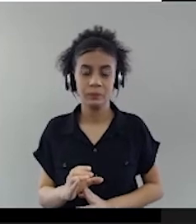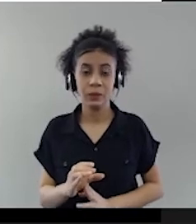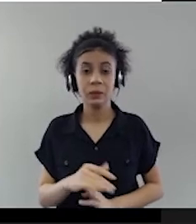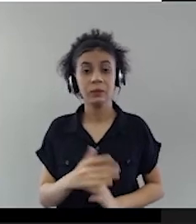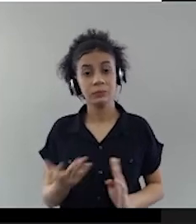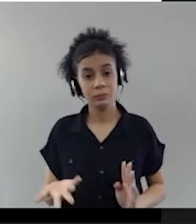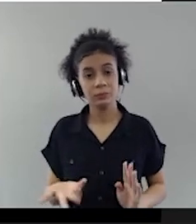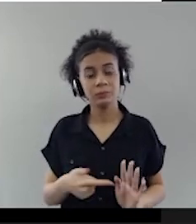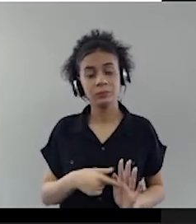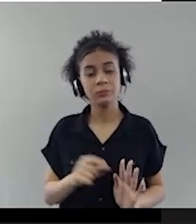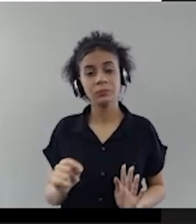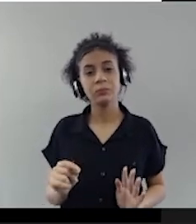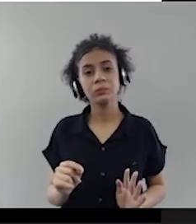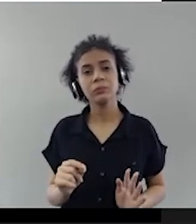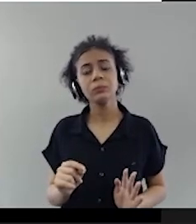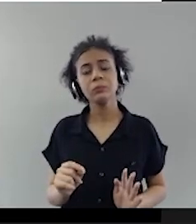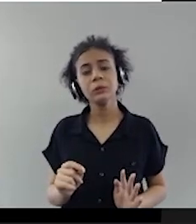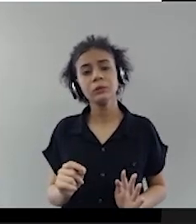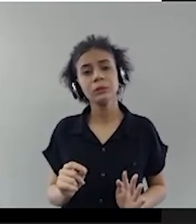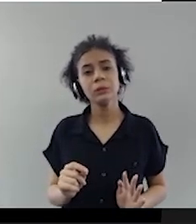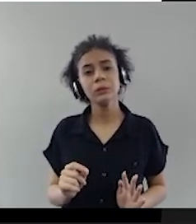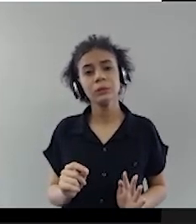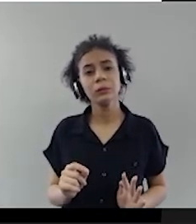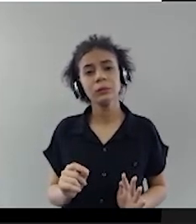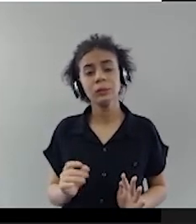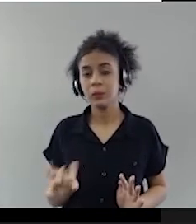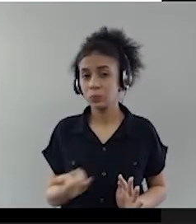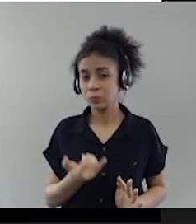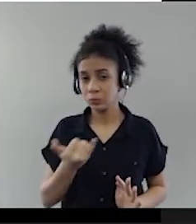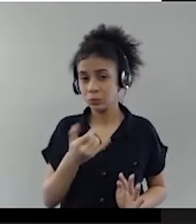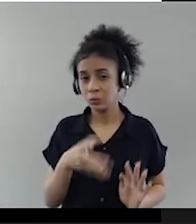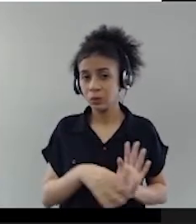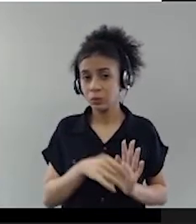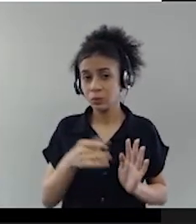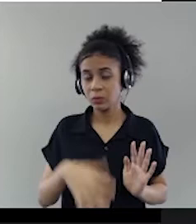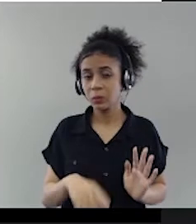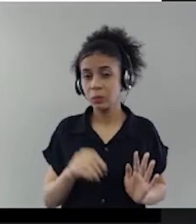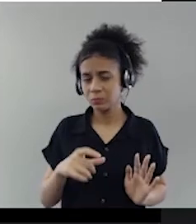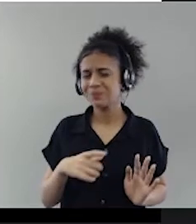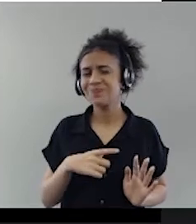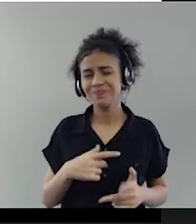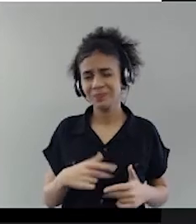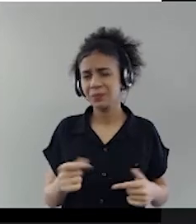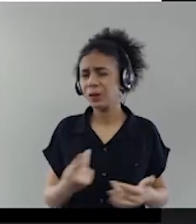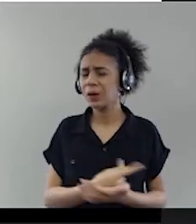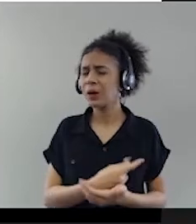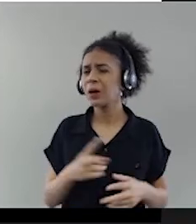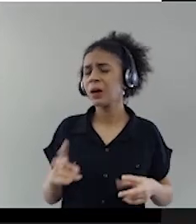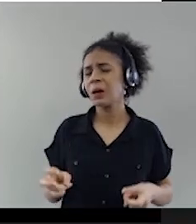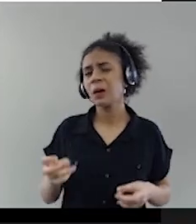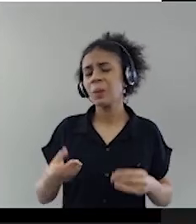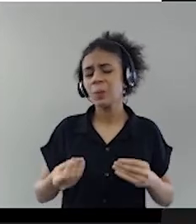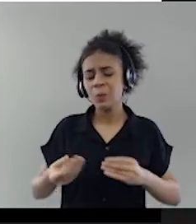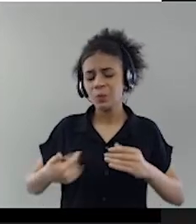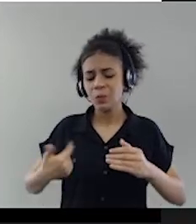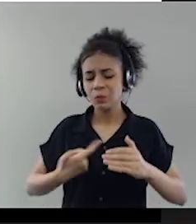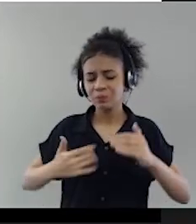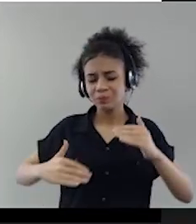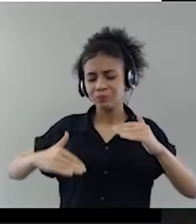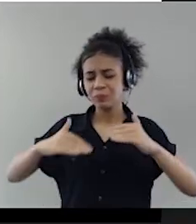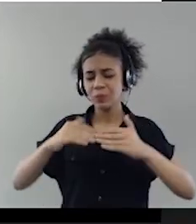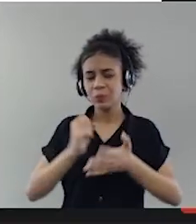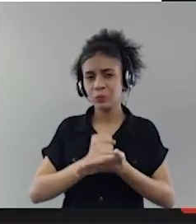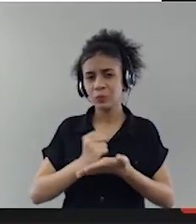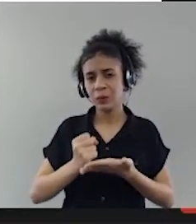Nesse sentido específico, é importante constatar que há alguma coisa errada na forma como reequilibramos os